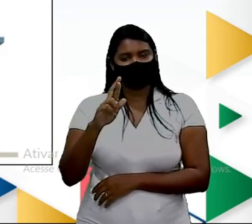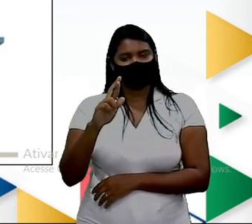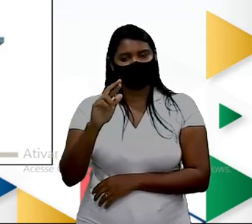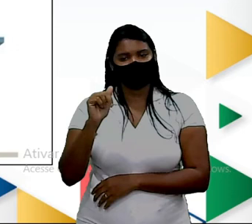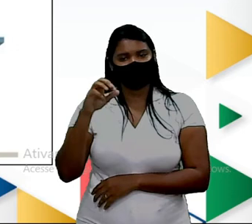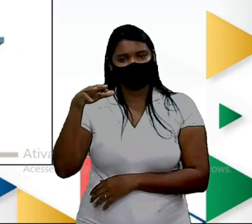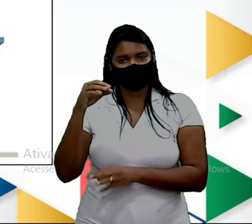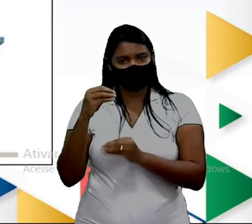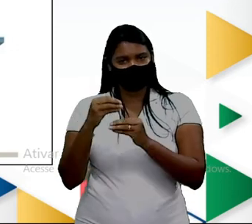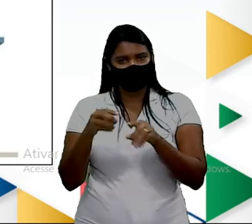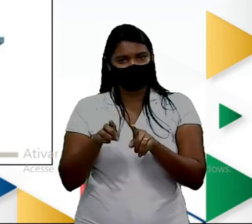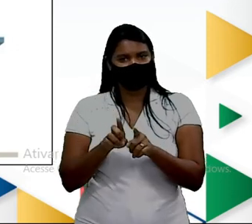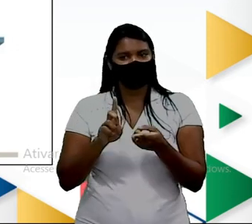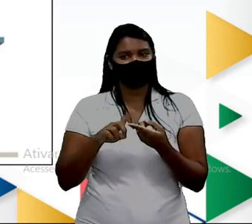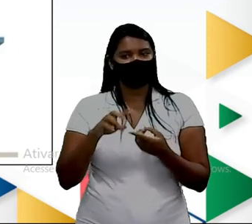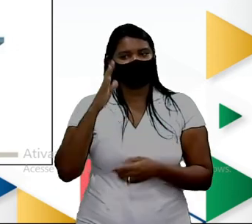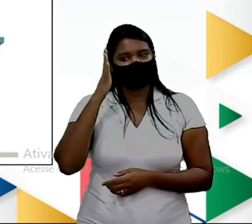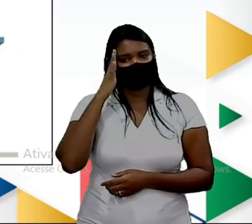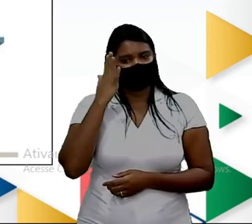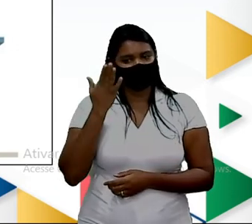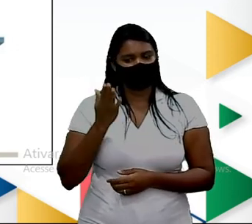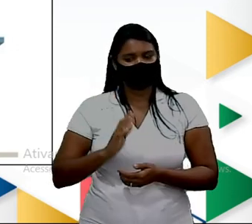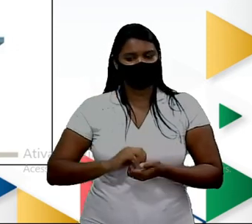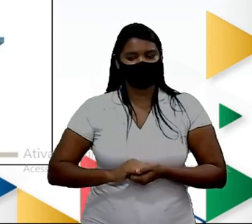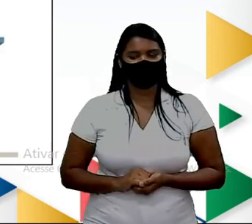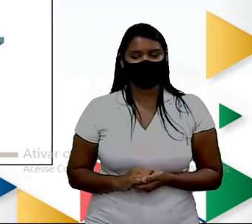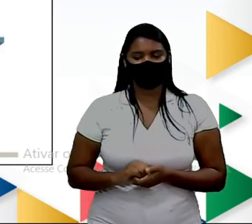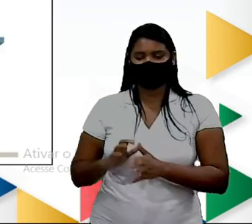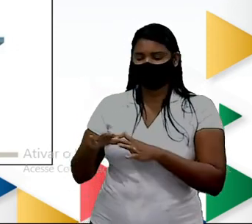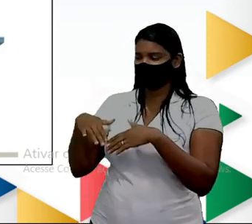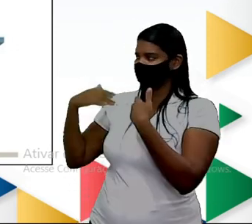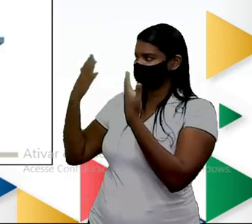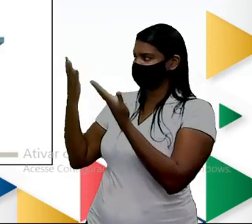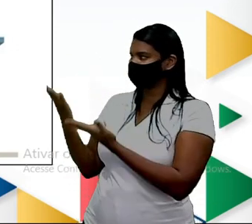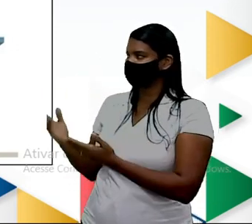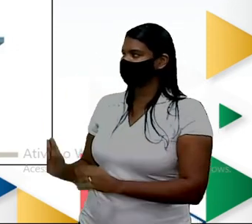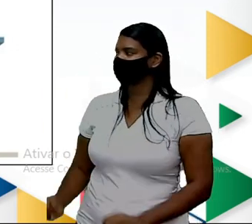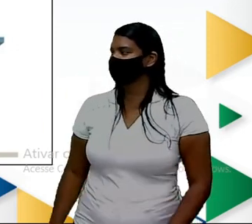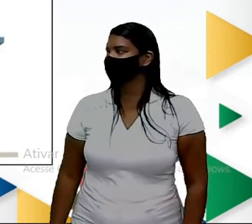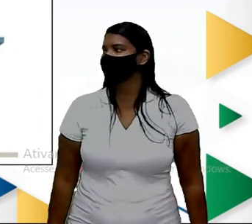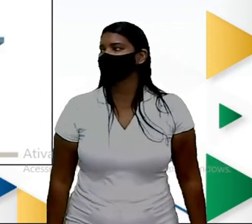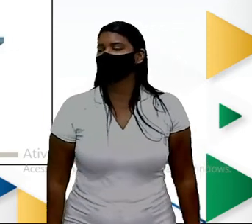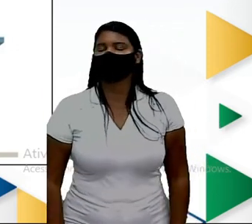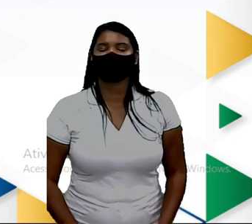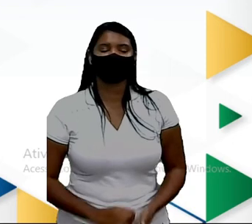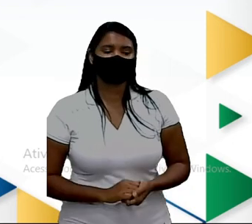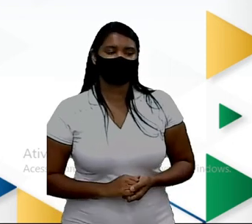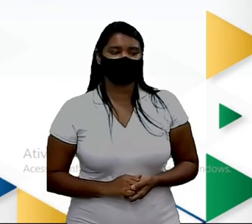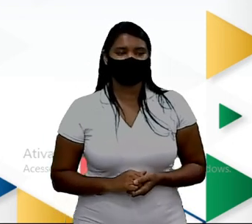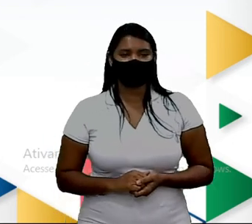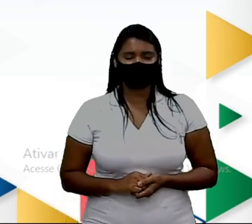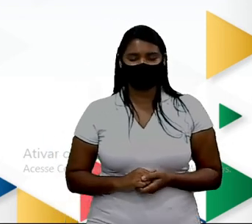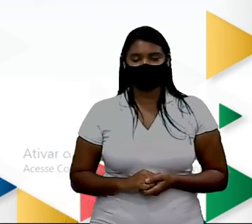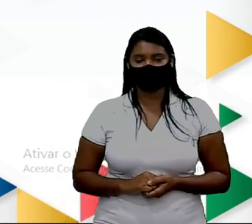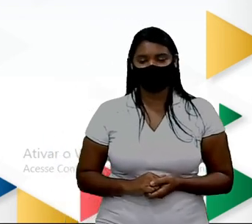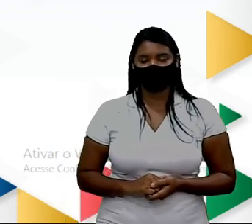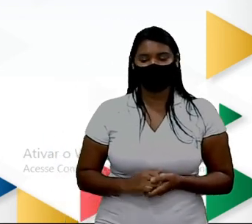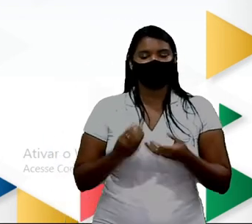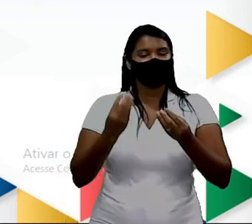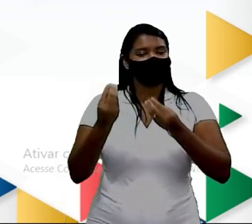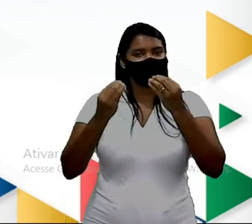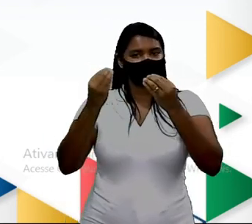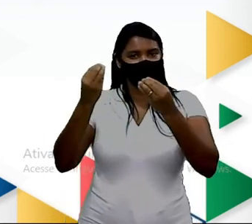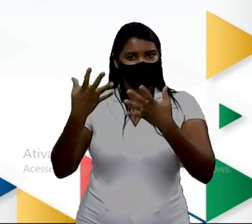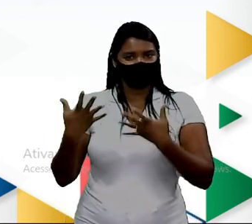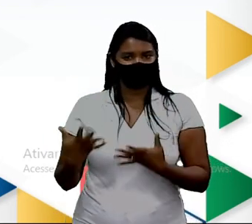relação do grama, beleza? Então 11 caixas aí e 5 caixas do outro lado. Contei certinho, ó. Beleza. Como é que a gente monta